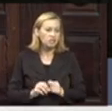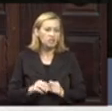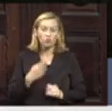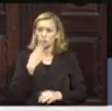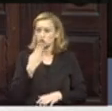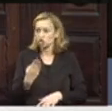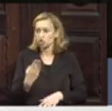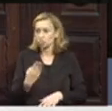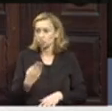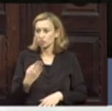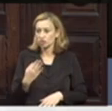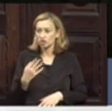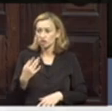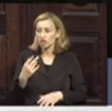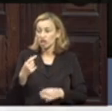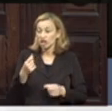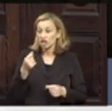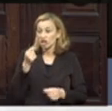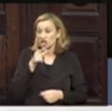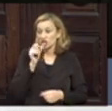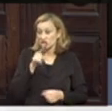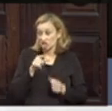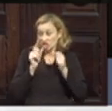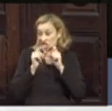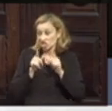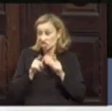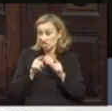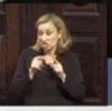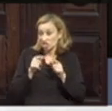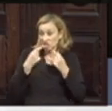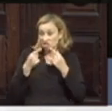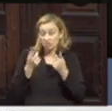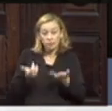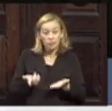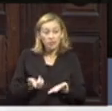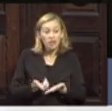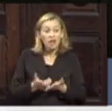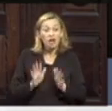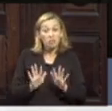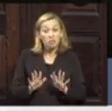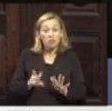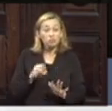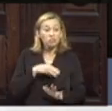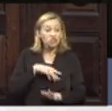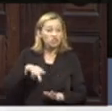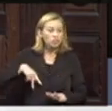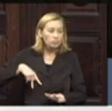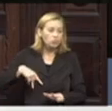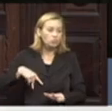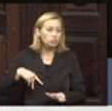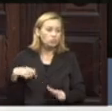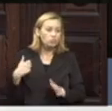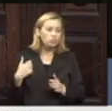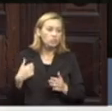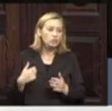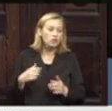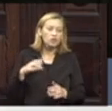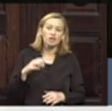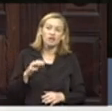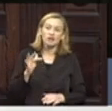limitar o tempo em 2 minutos, por favor. Não, serei breve, porque realmente, deputado Gilberto, não